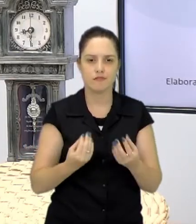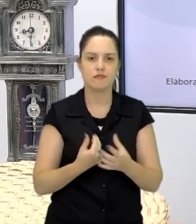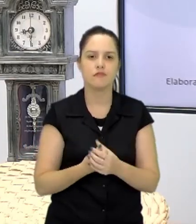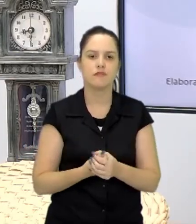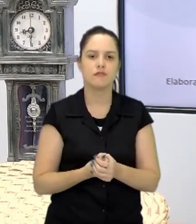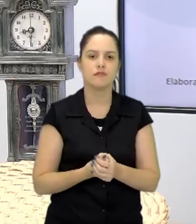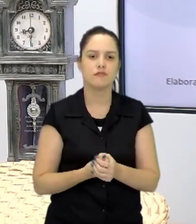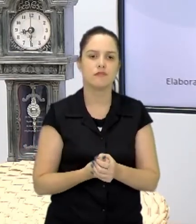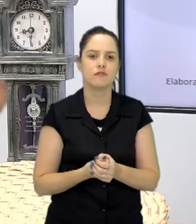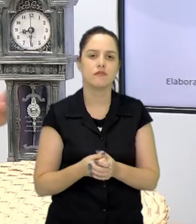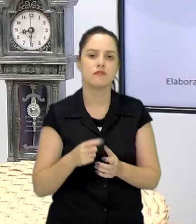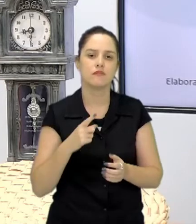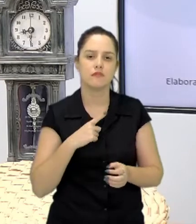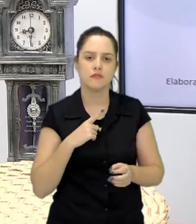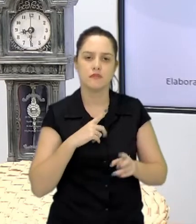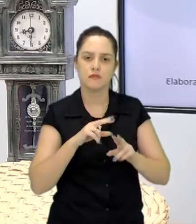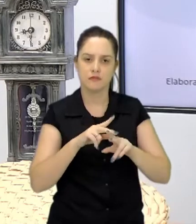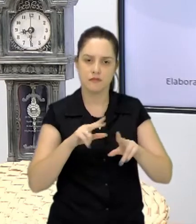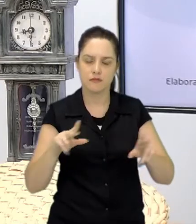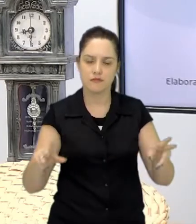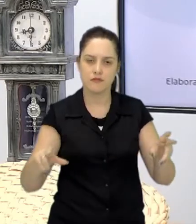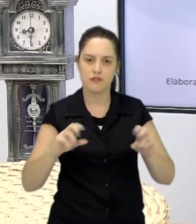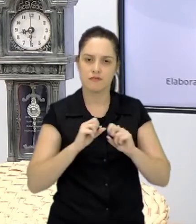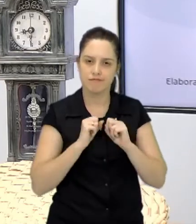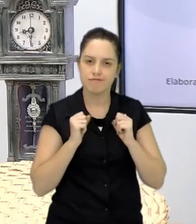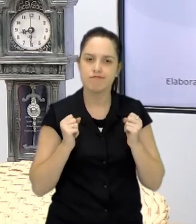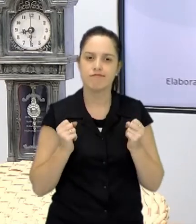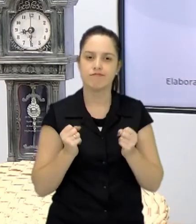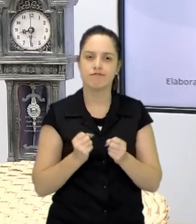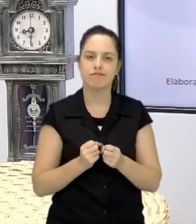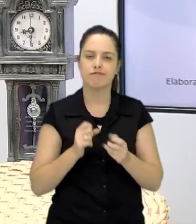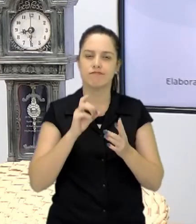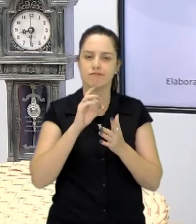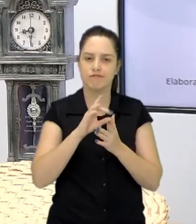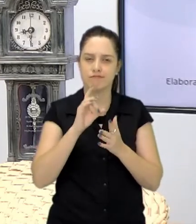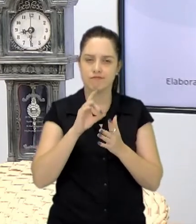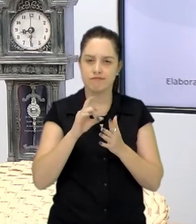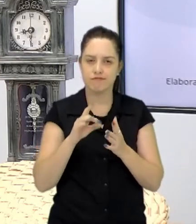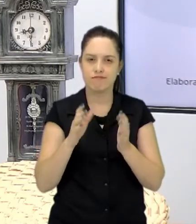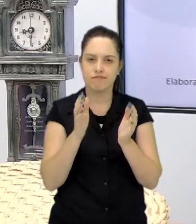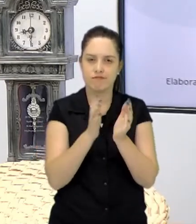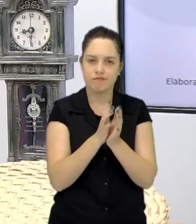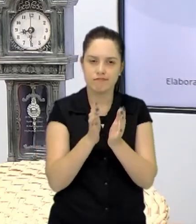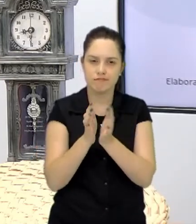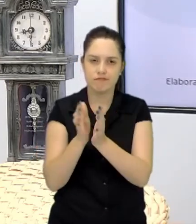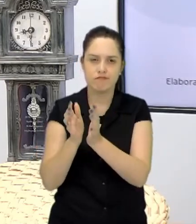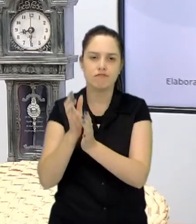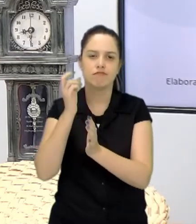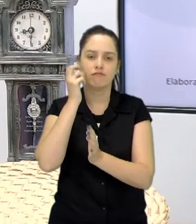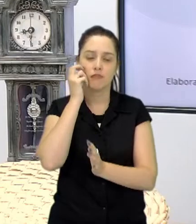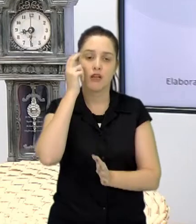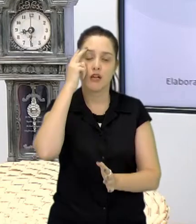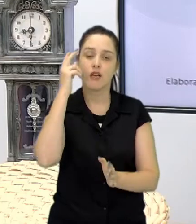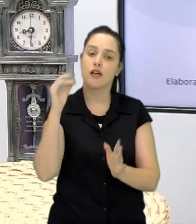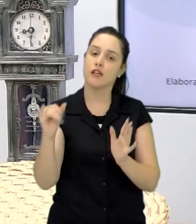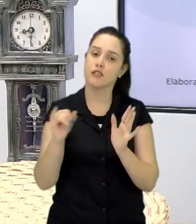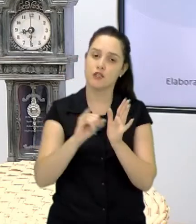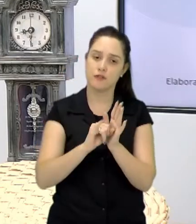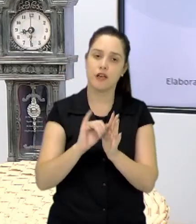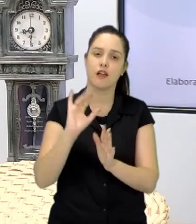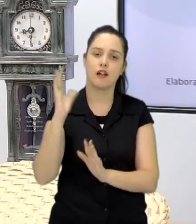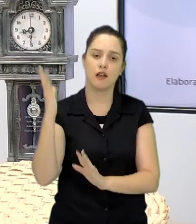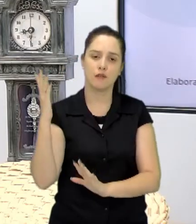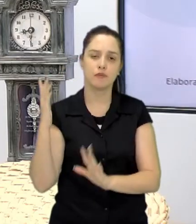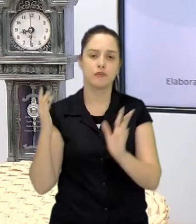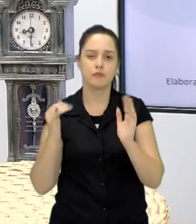aí ao longo do tempo nós tivemos a miscigenação, e aí cada grupo cultural ele vai se identificar com uma matriz. Então, por